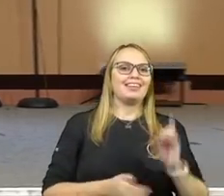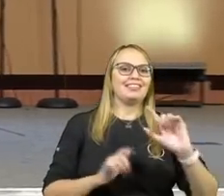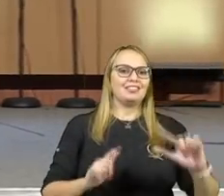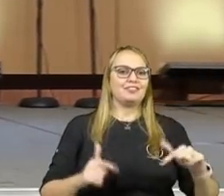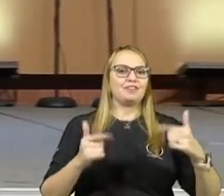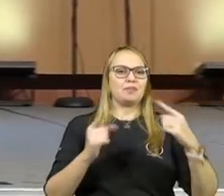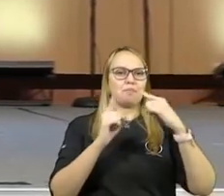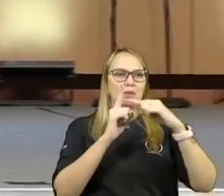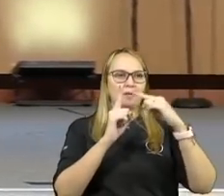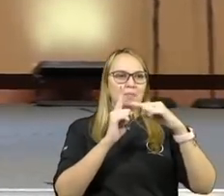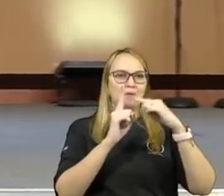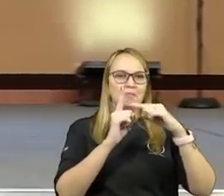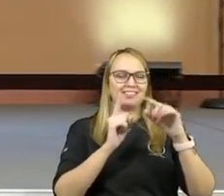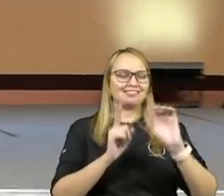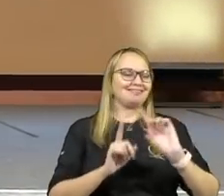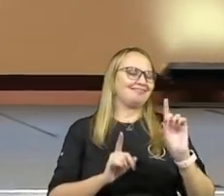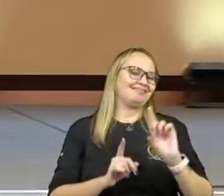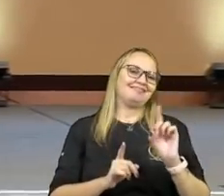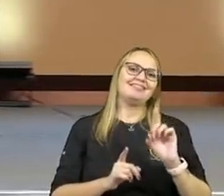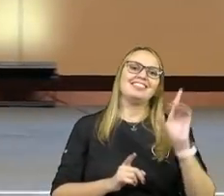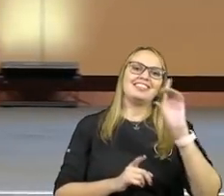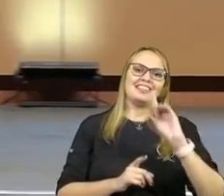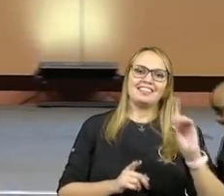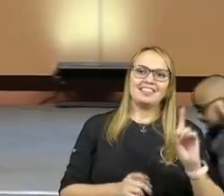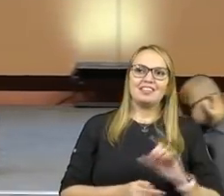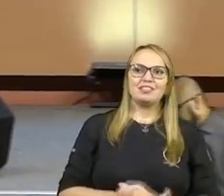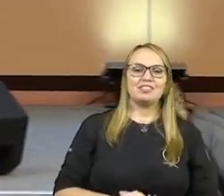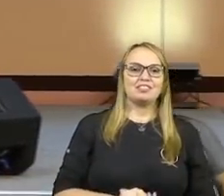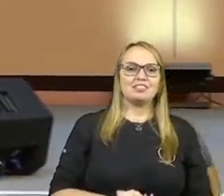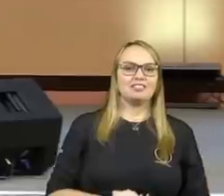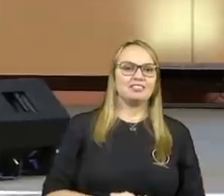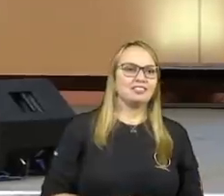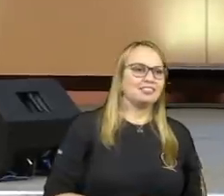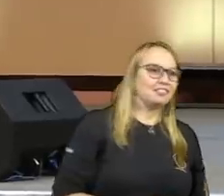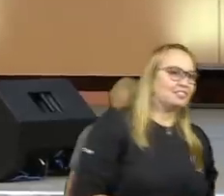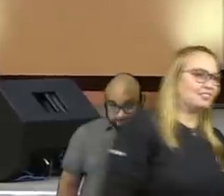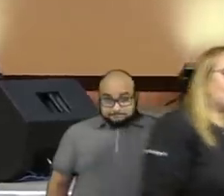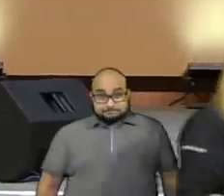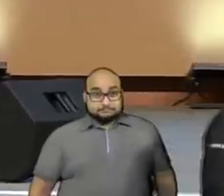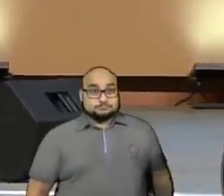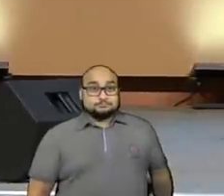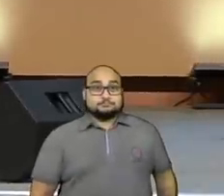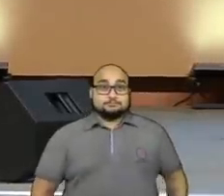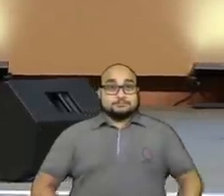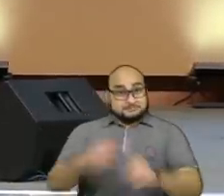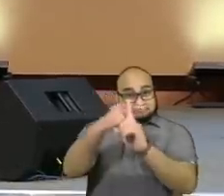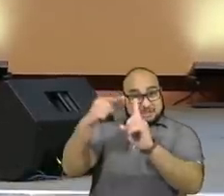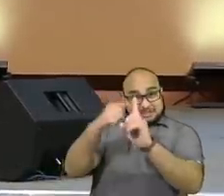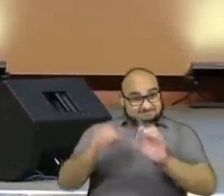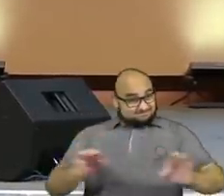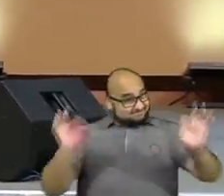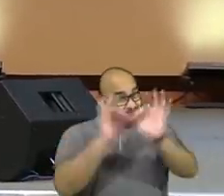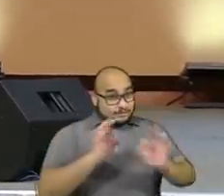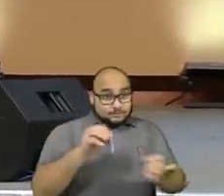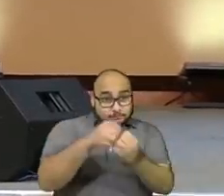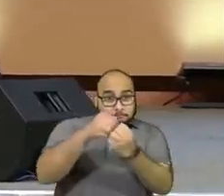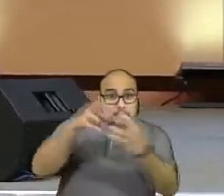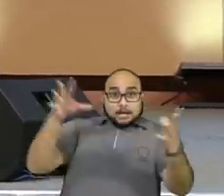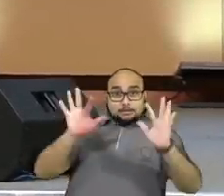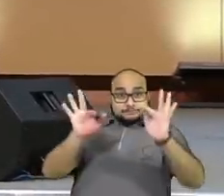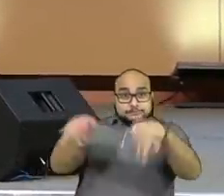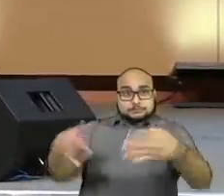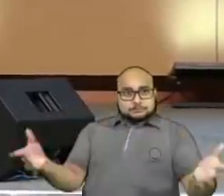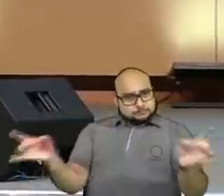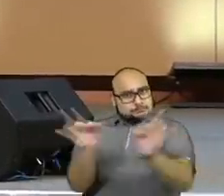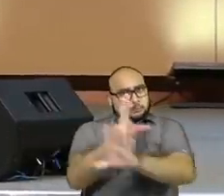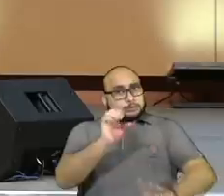nada pela metade. Deus não é Deus de metades, minha gente. O milagre só termina quando